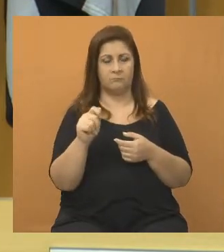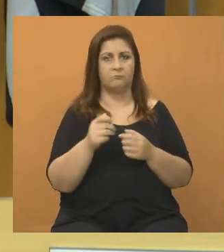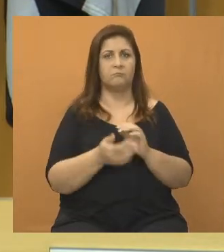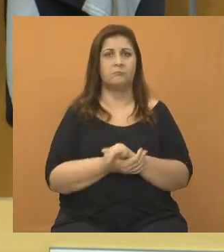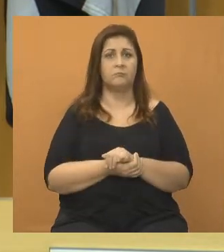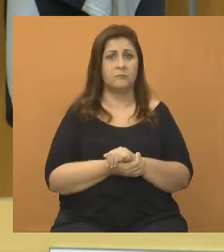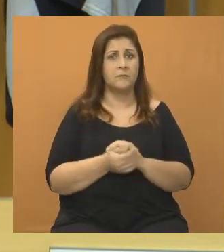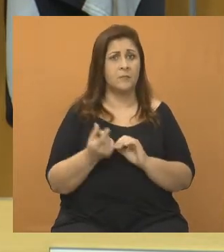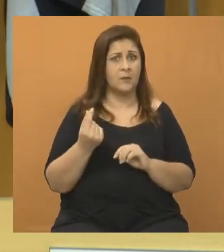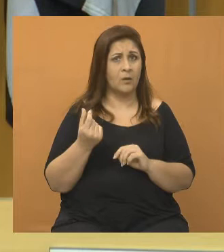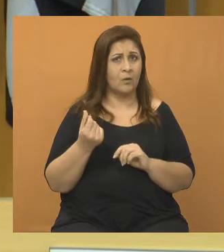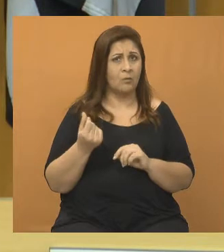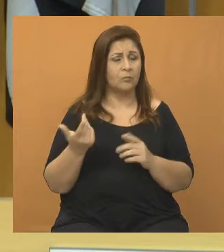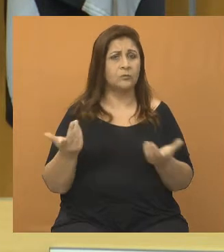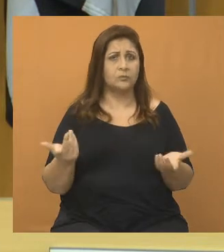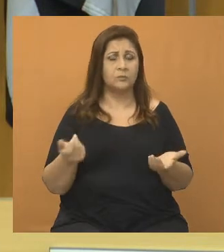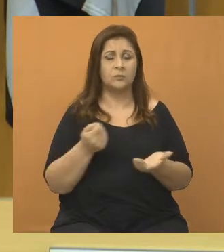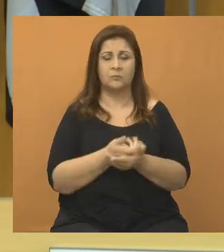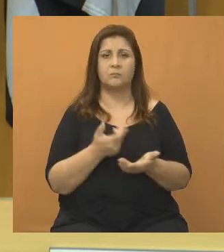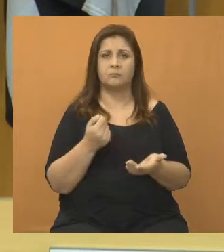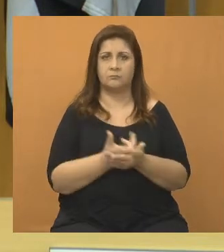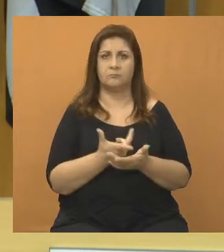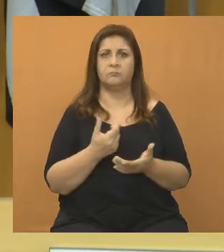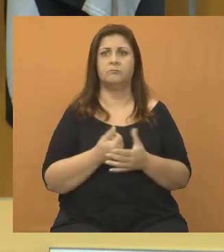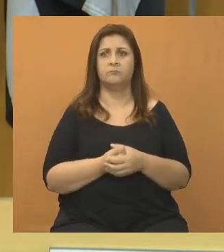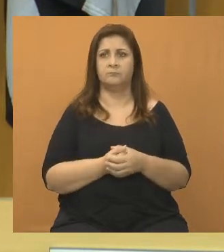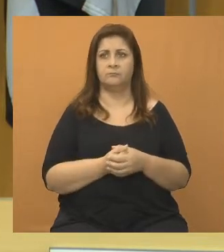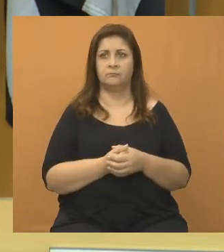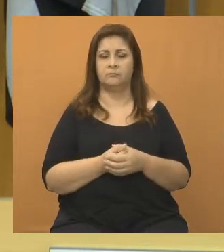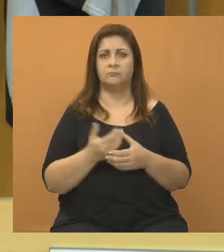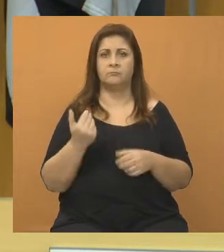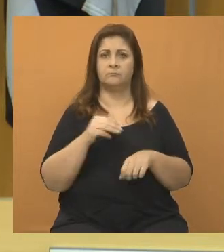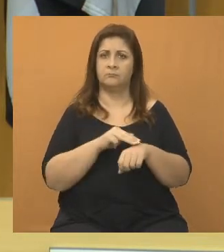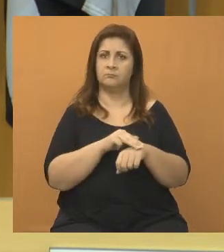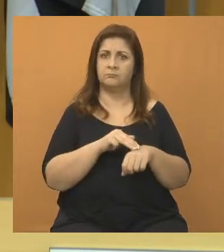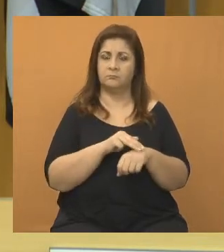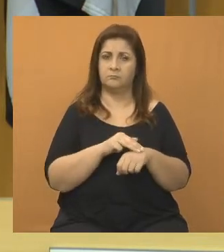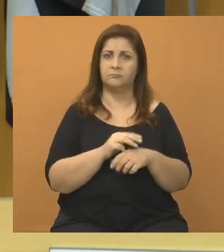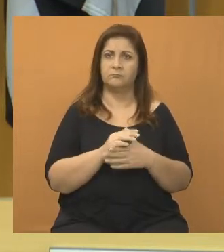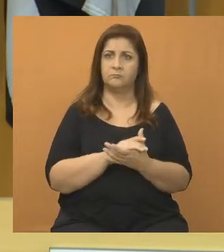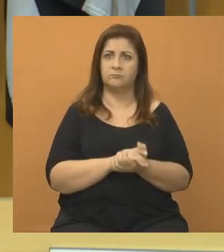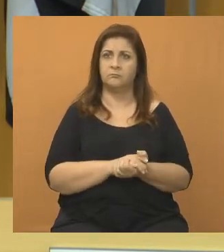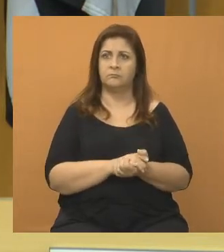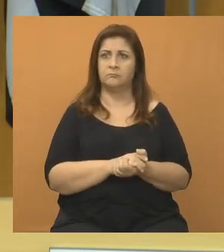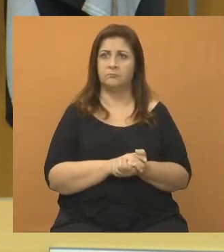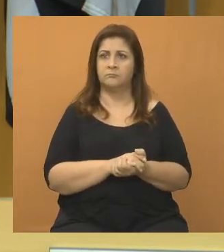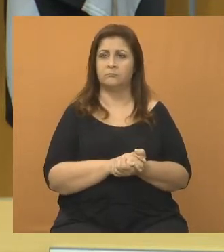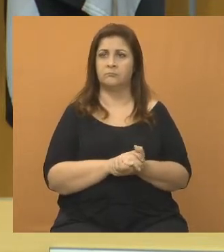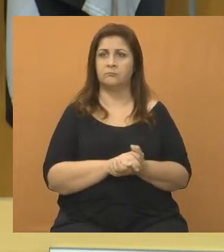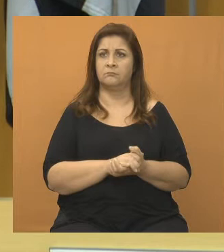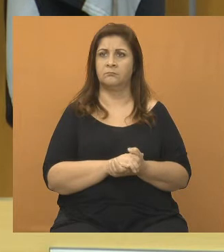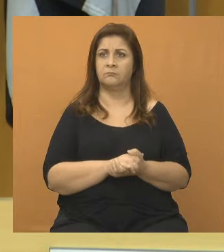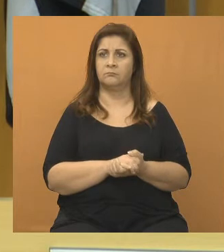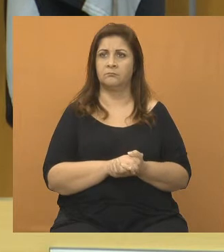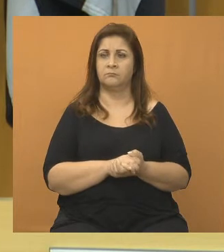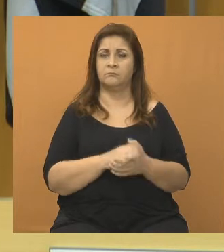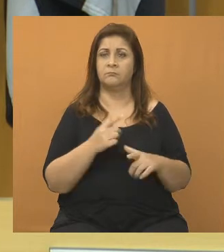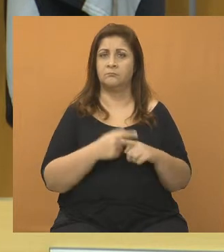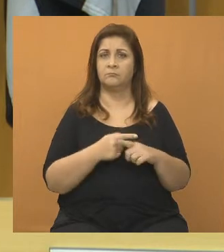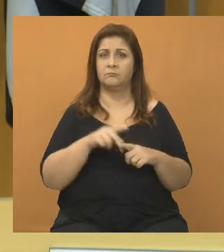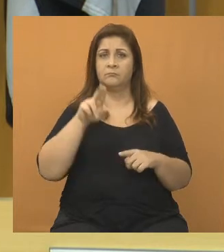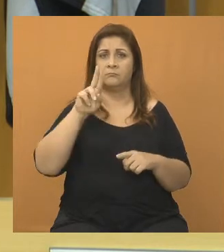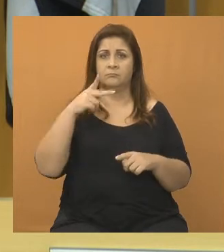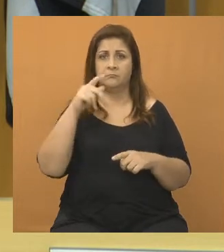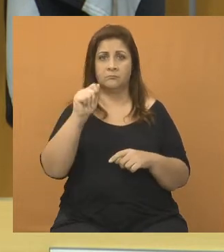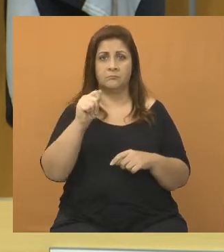custa um volume considerável de dinheiro. Até a gente estava conversando no começo aqui, antes de começar a sessão, porque o UPA ele tem